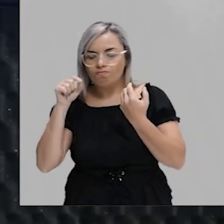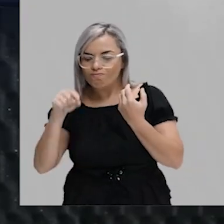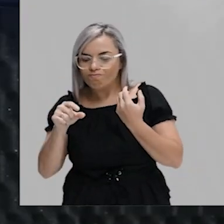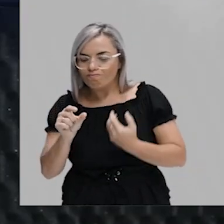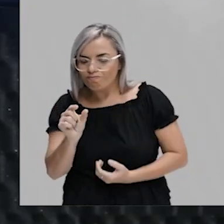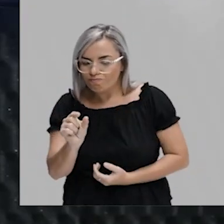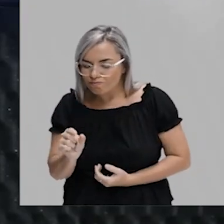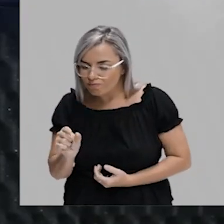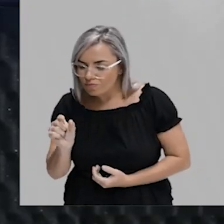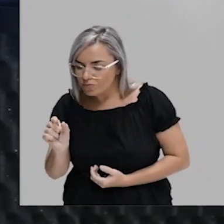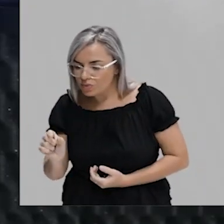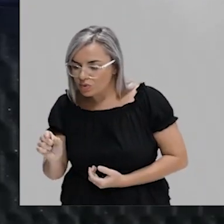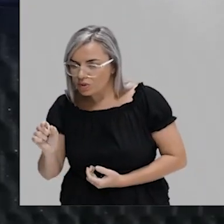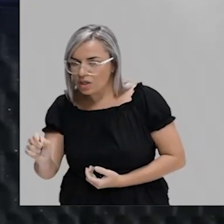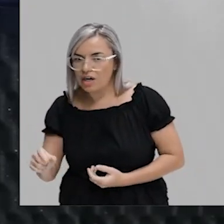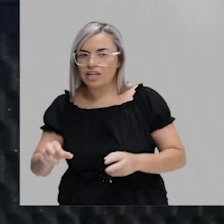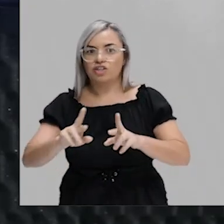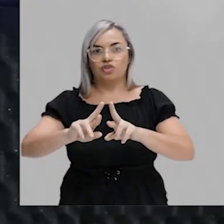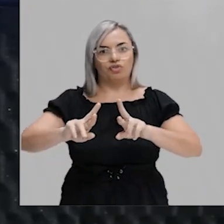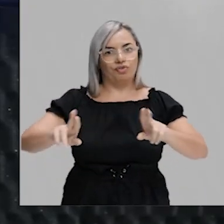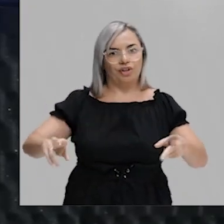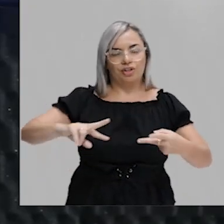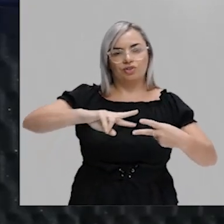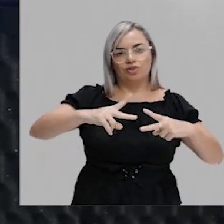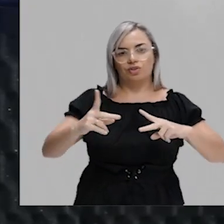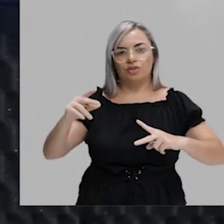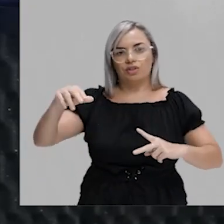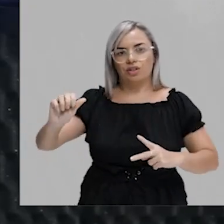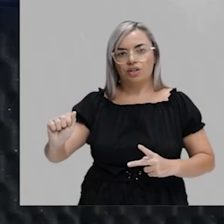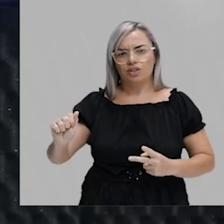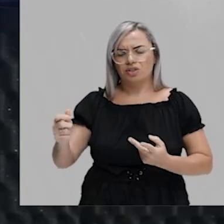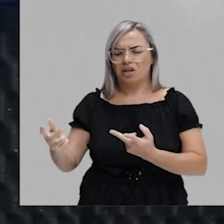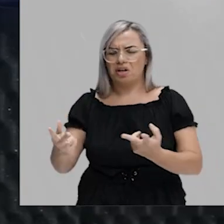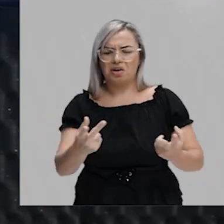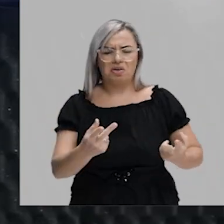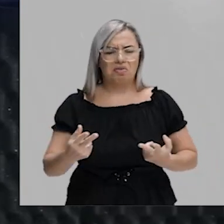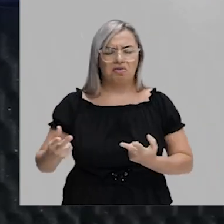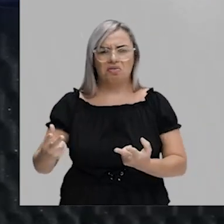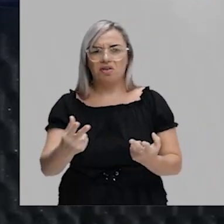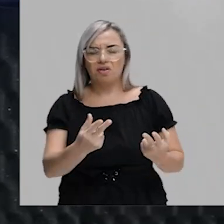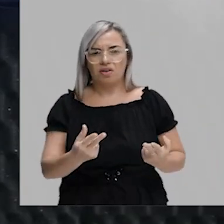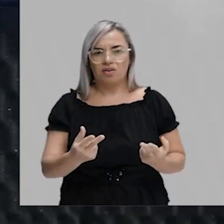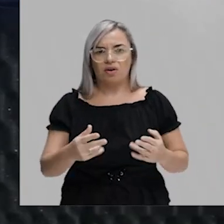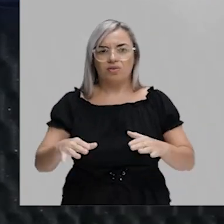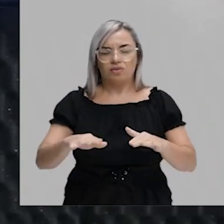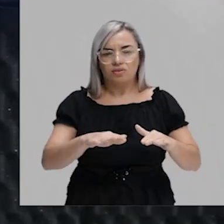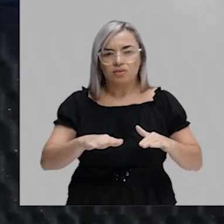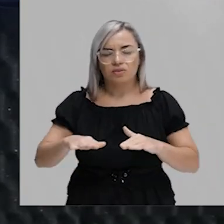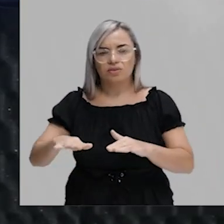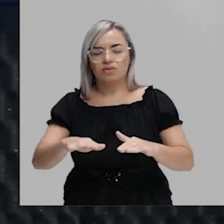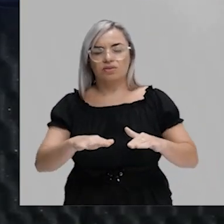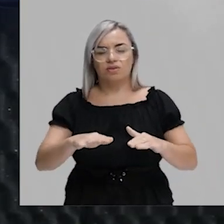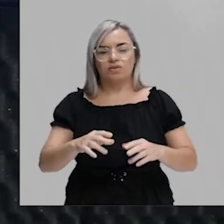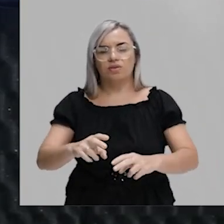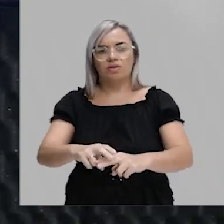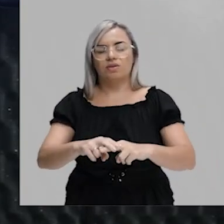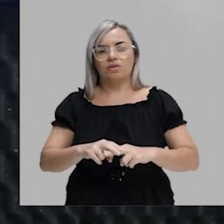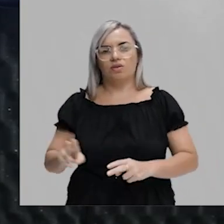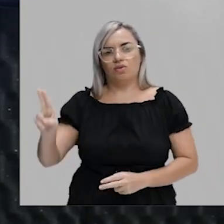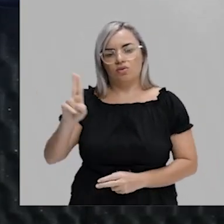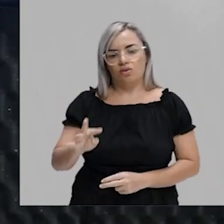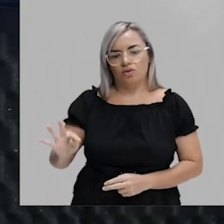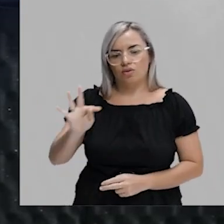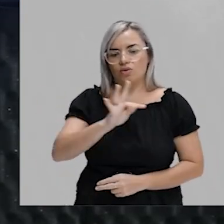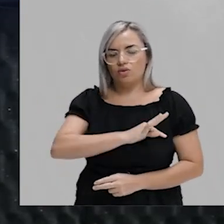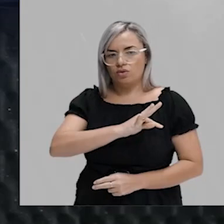por exemplo, o DNA de uma pessoa da outra. Saber se é o mesmo DNA, se ele tem equivalência. Então, é por isso que a gente usa essa